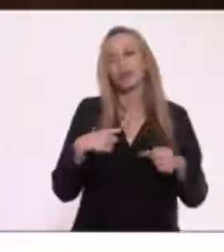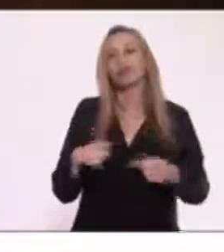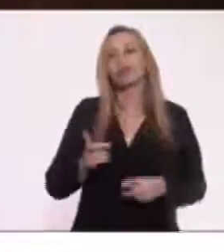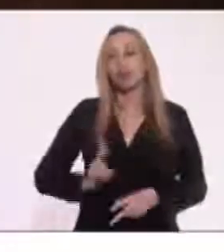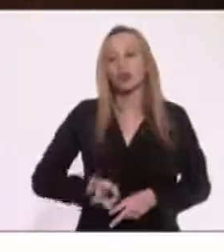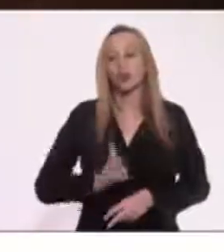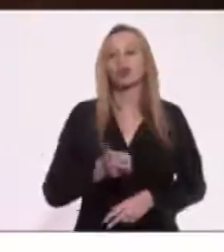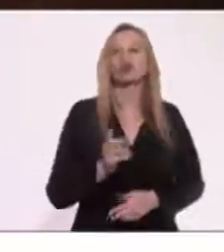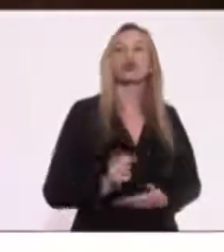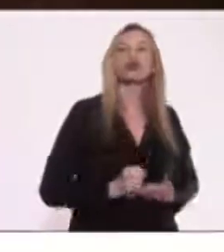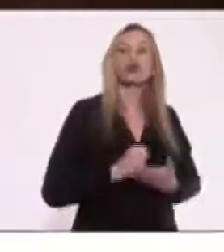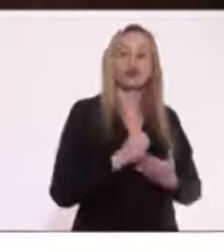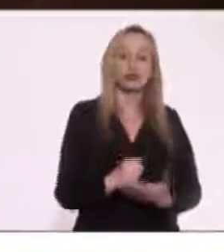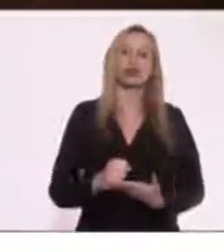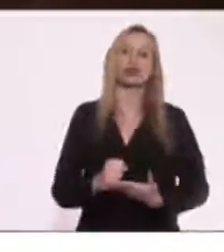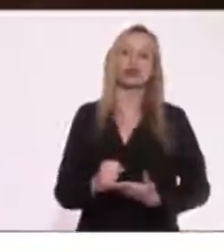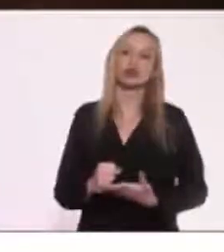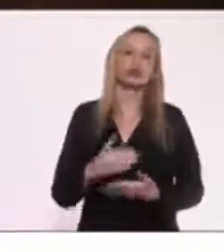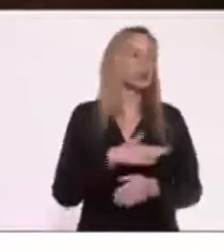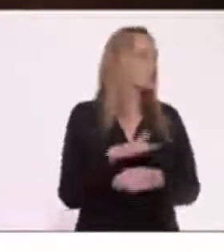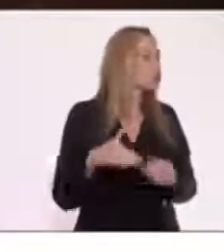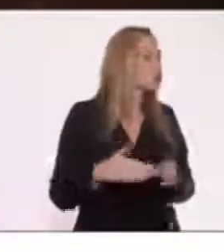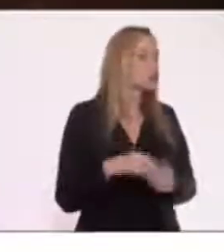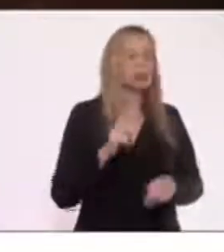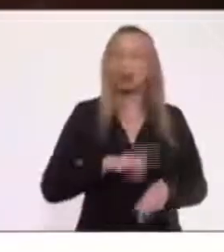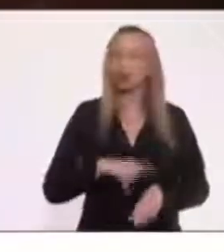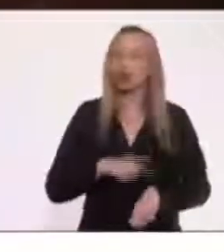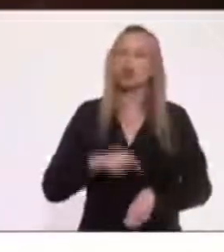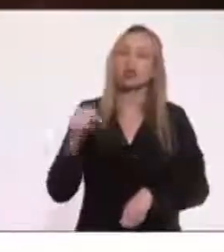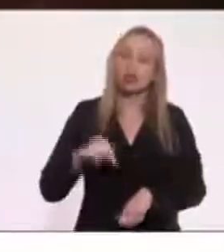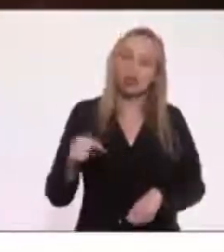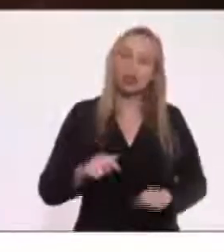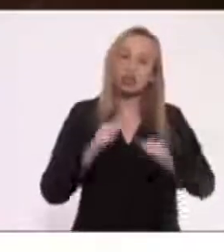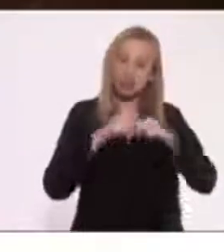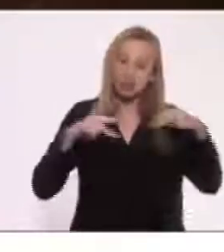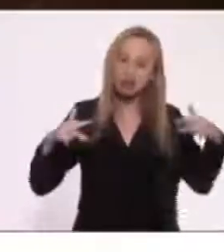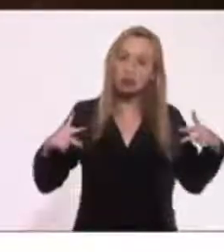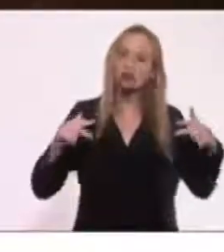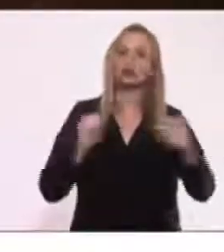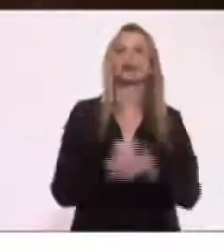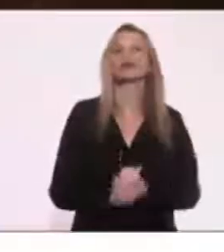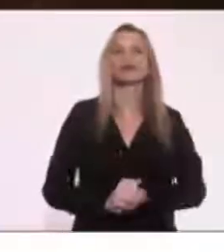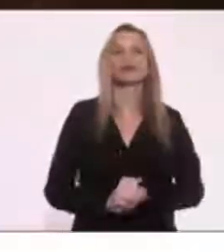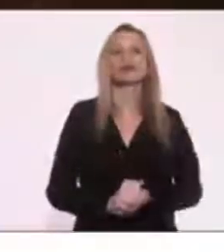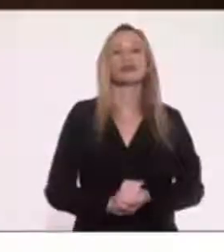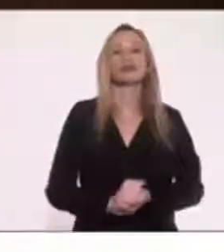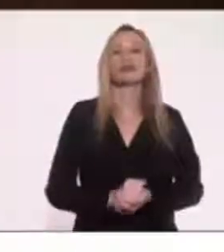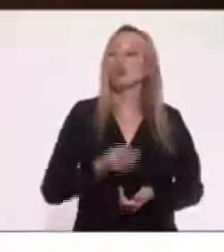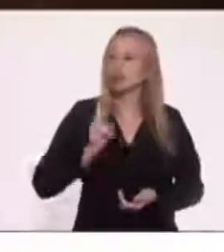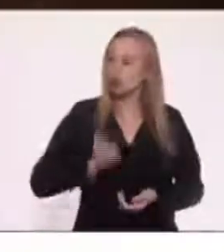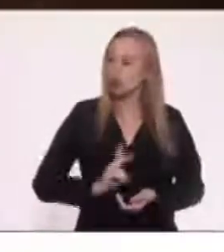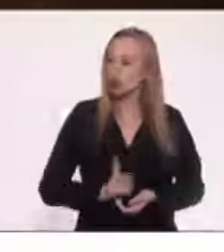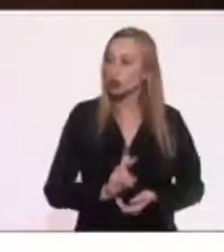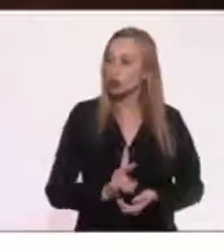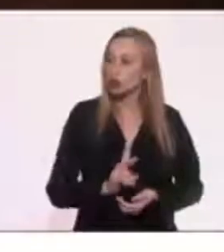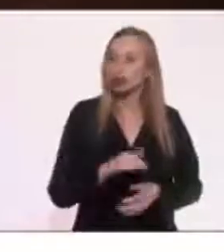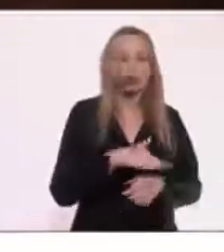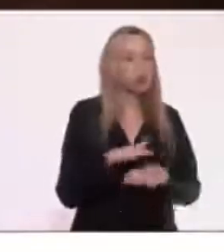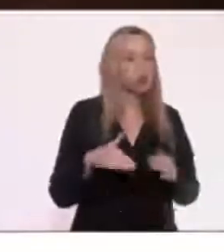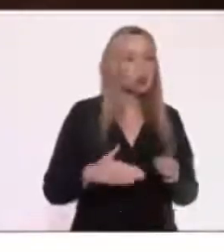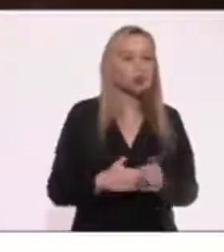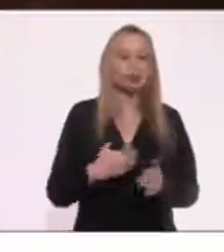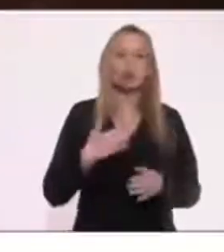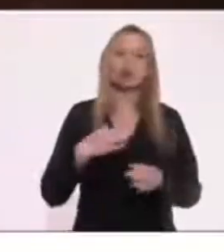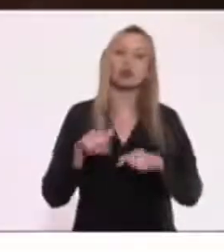mantenho firmemente durante todos os momentos aqui nesse plenário da Assembleia Legislativa e manterei durante todo o meu